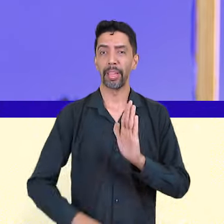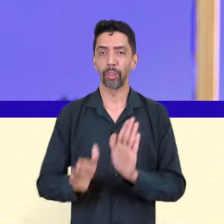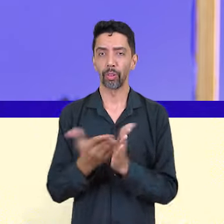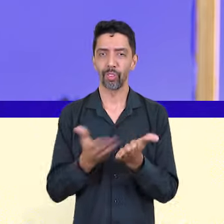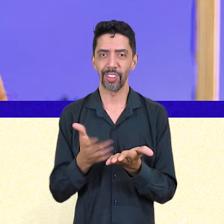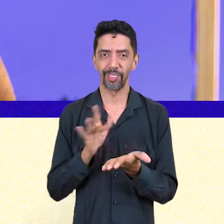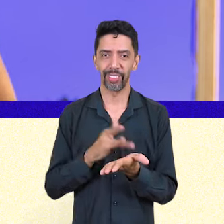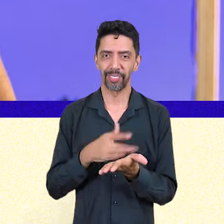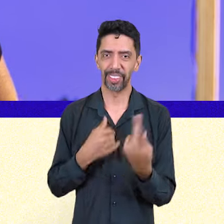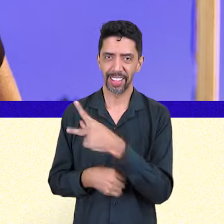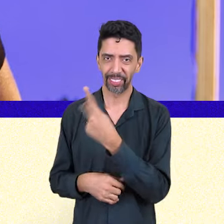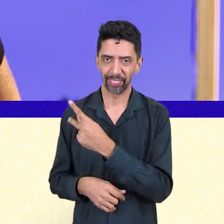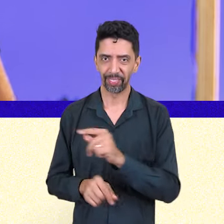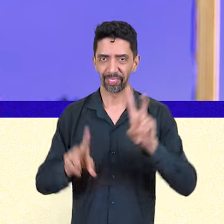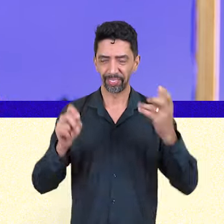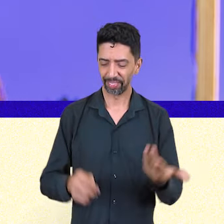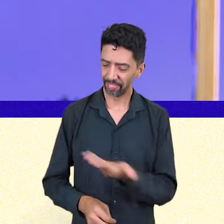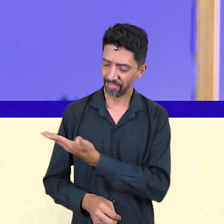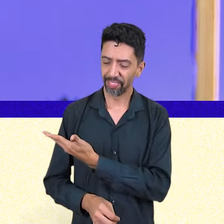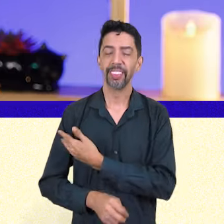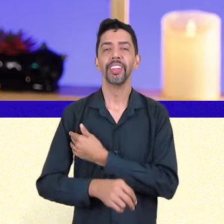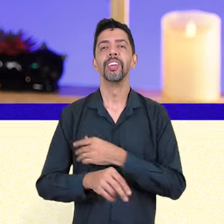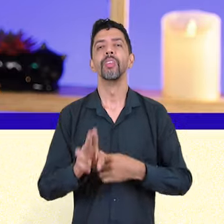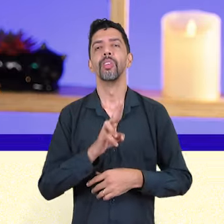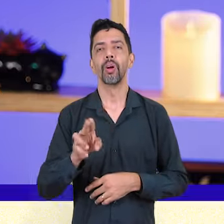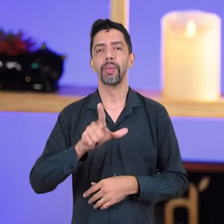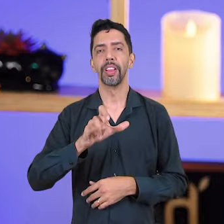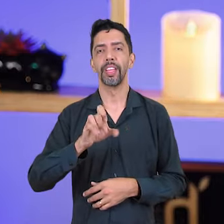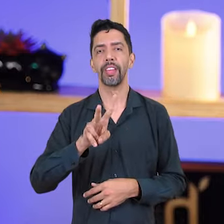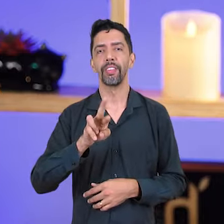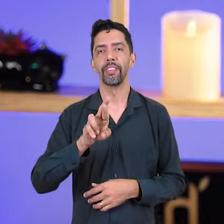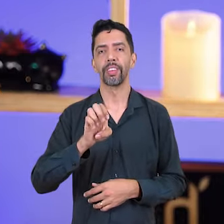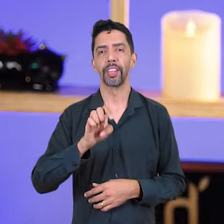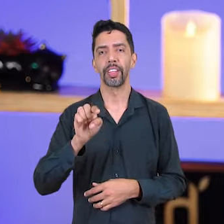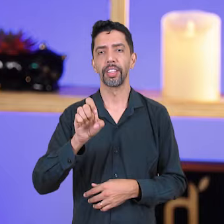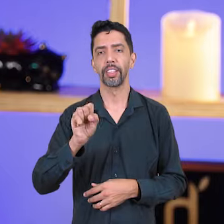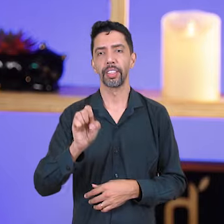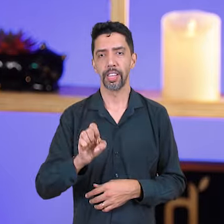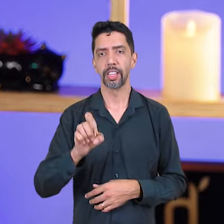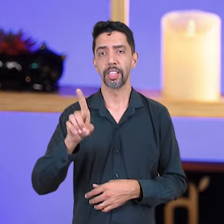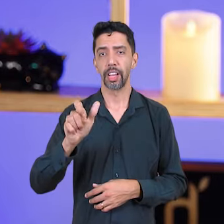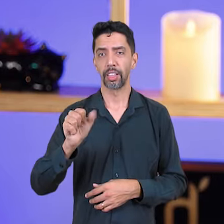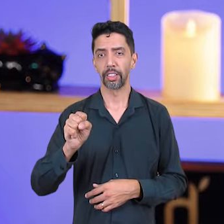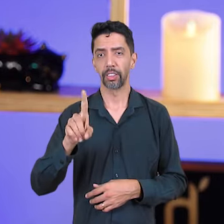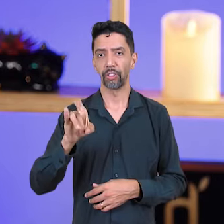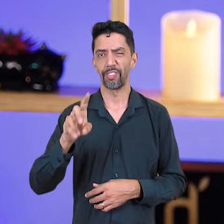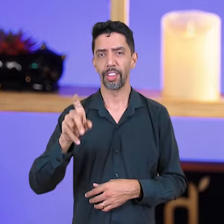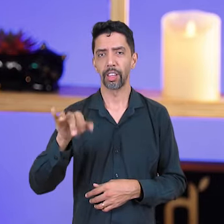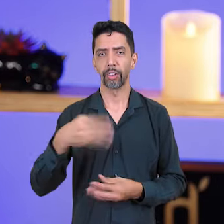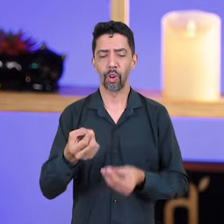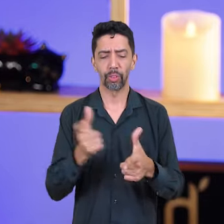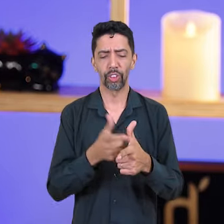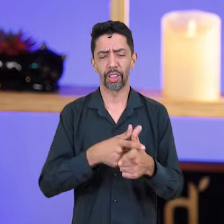livro Livre-se das Dívidas, um best-seller que será, sem dúvida alguma, o início da jornada